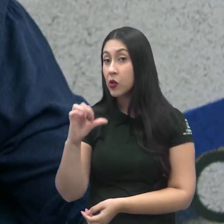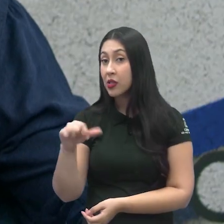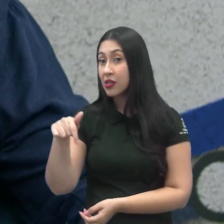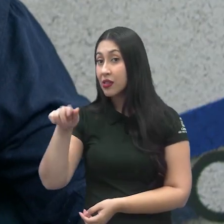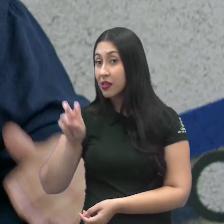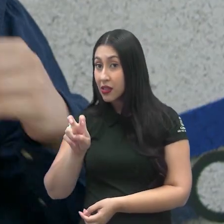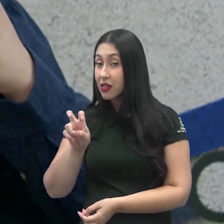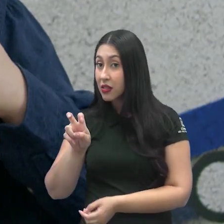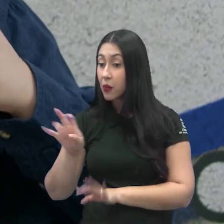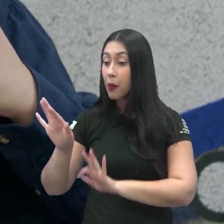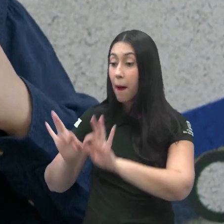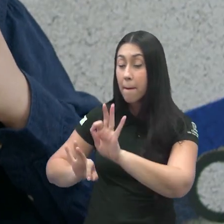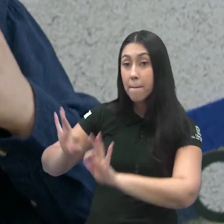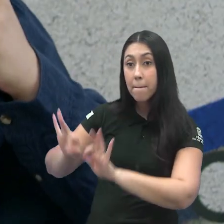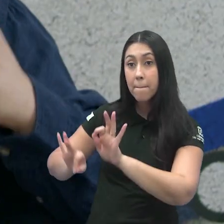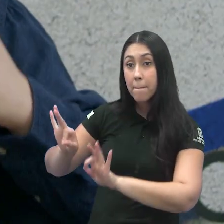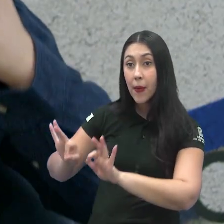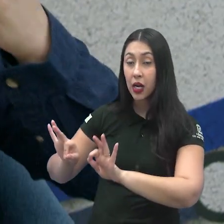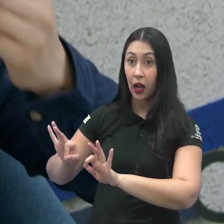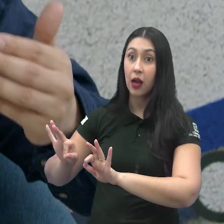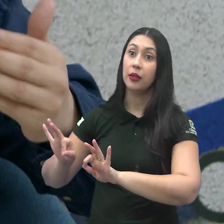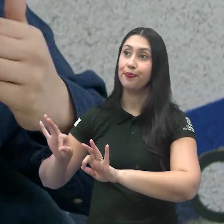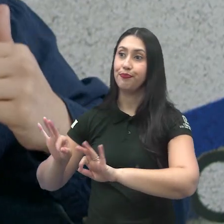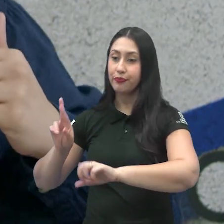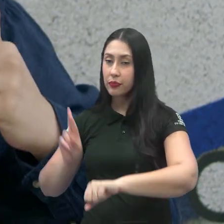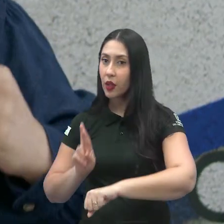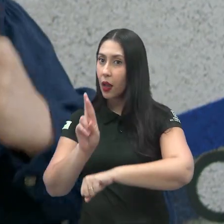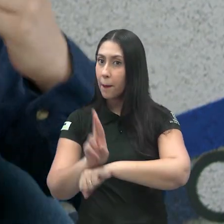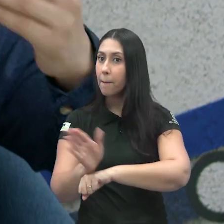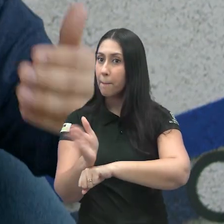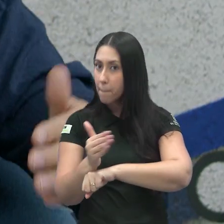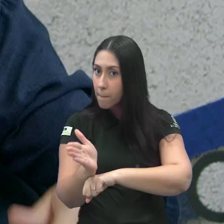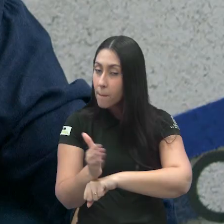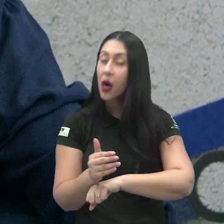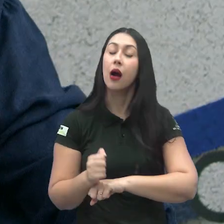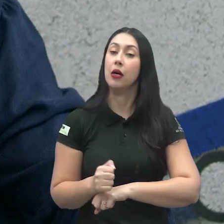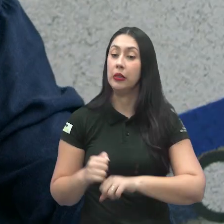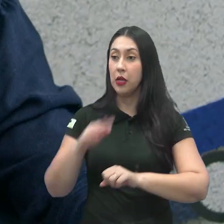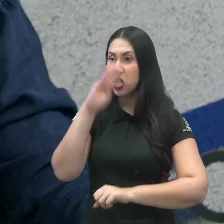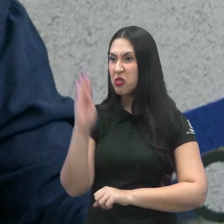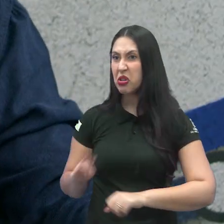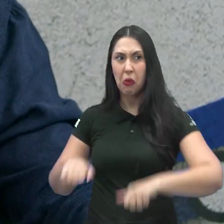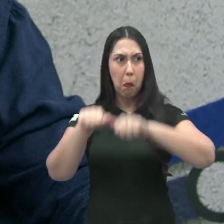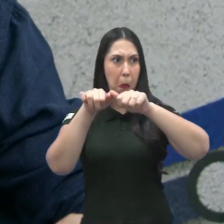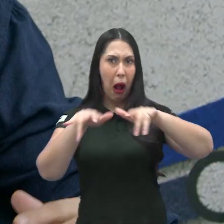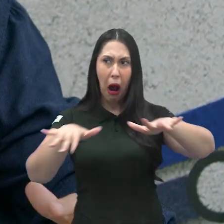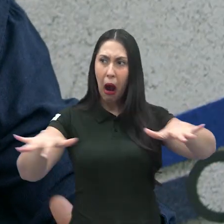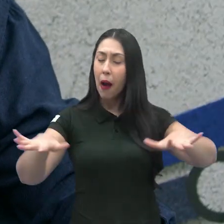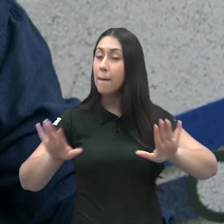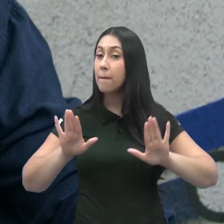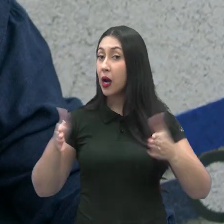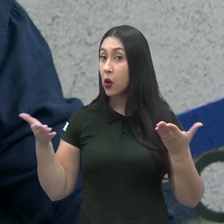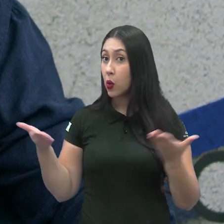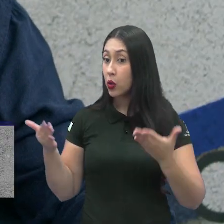Brasil para formar quadros para o seu diplomacia, para atuar na internacionalização do Brasil, mas hoje em dia, com o